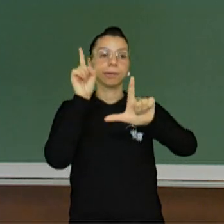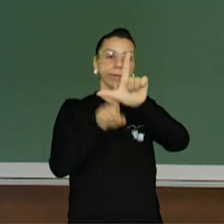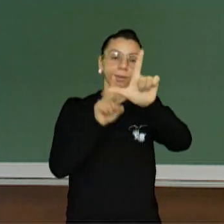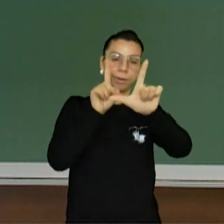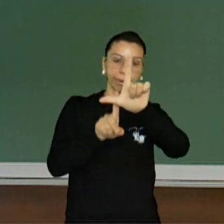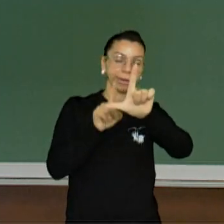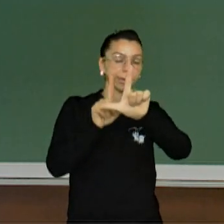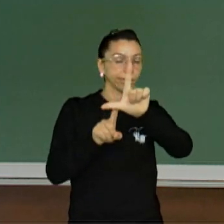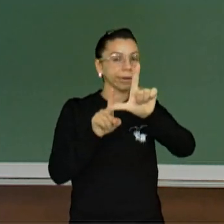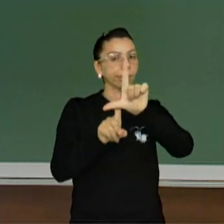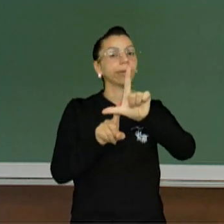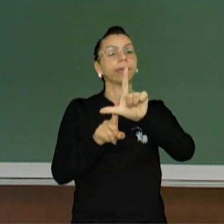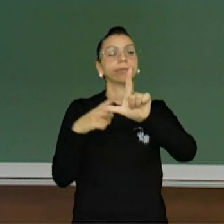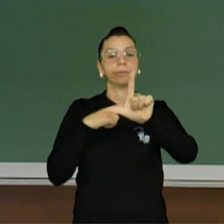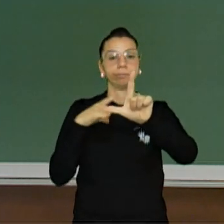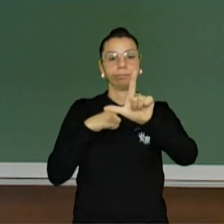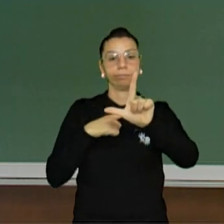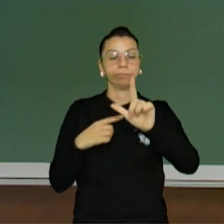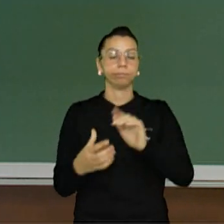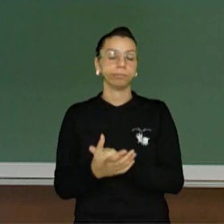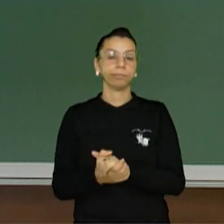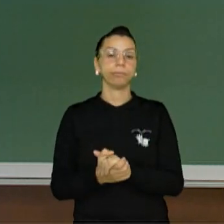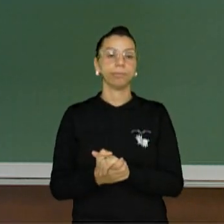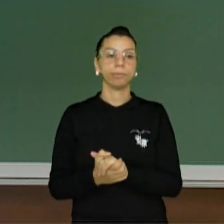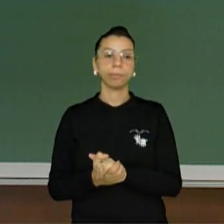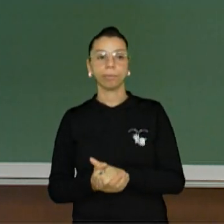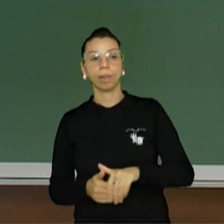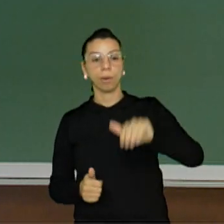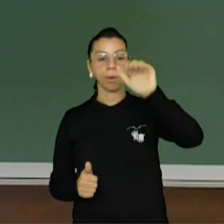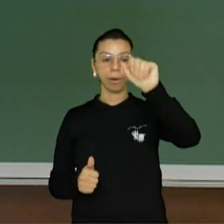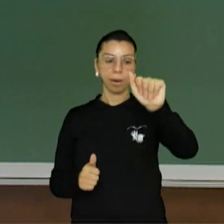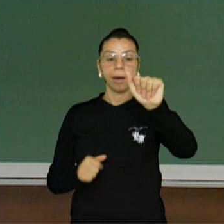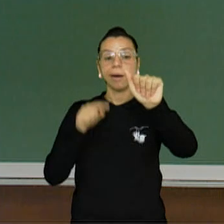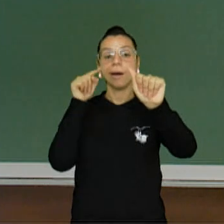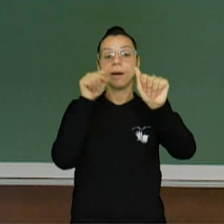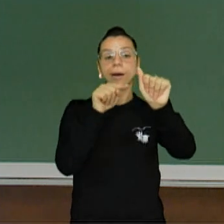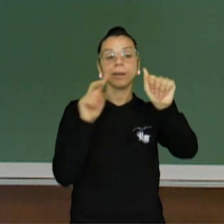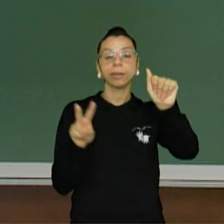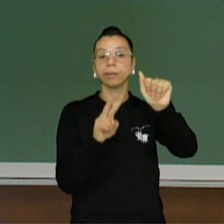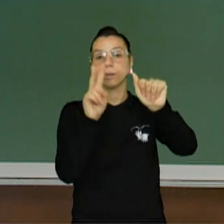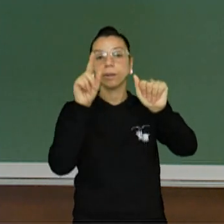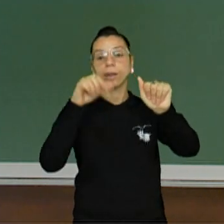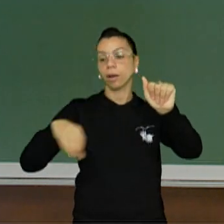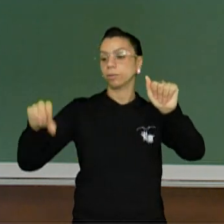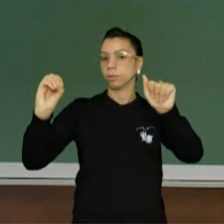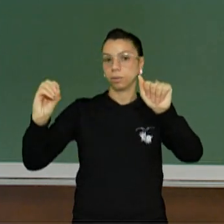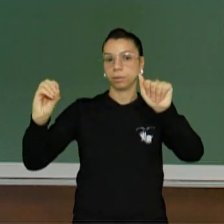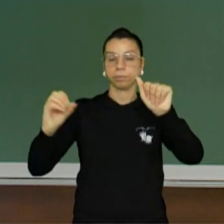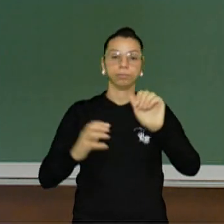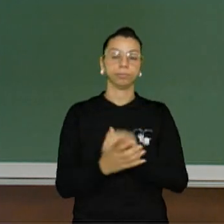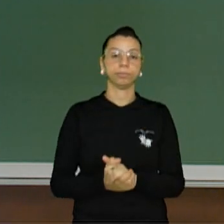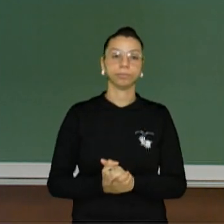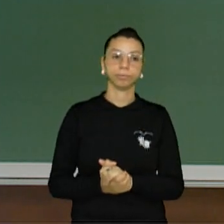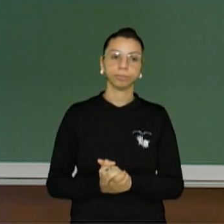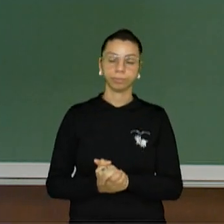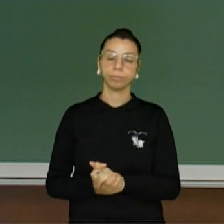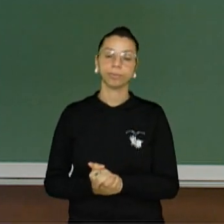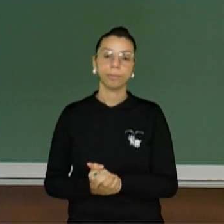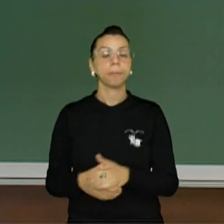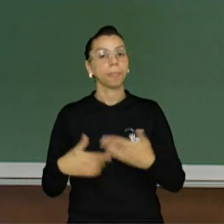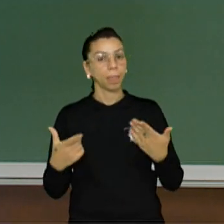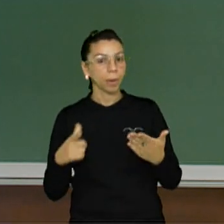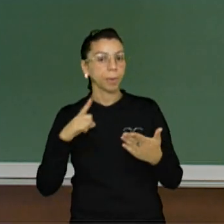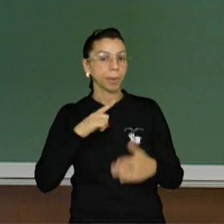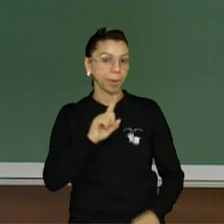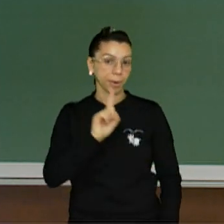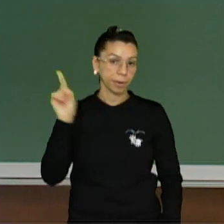termos algébricos. Qual o valor de A que torna o determinante da matriz nulo? Então aqui eu vou